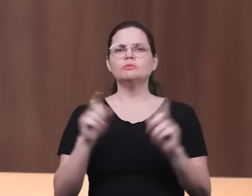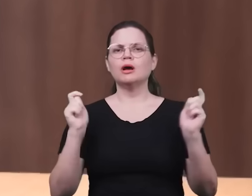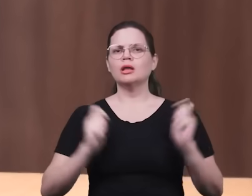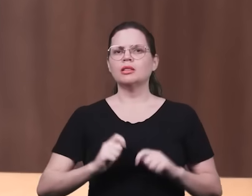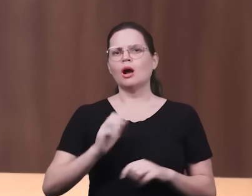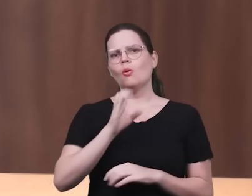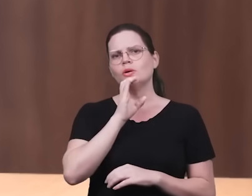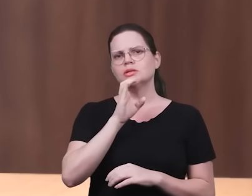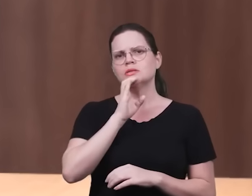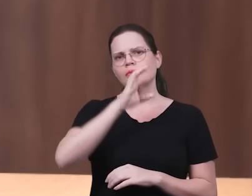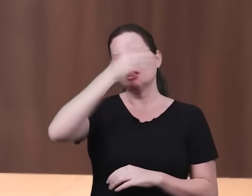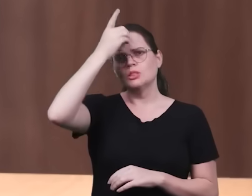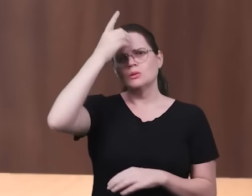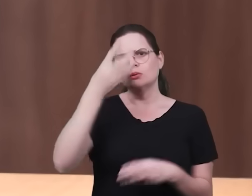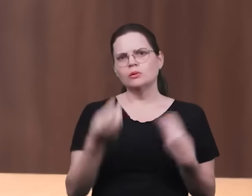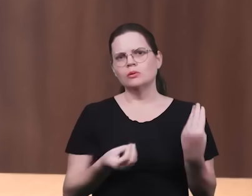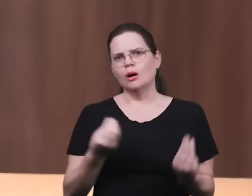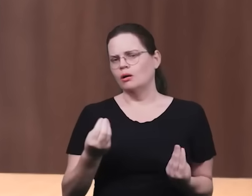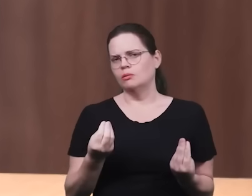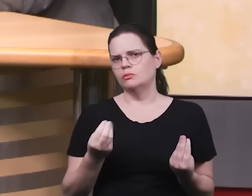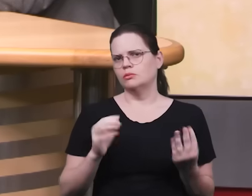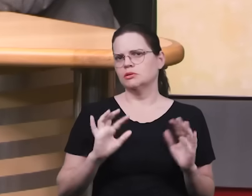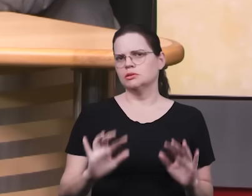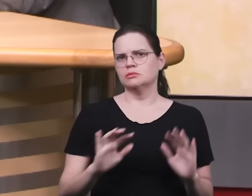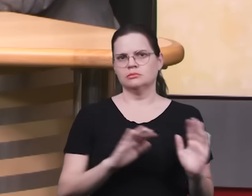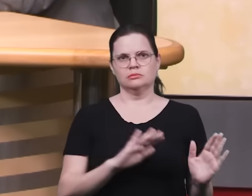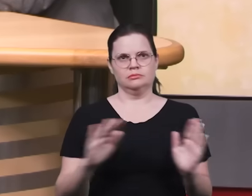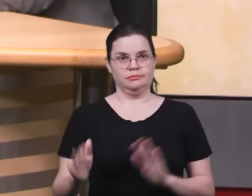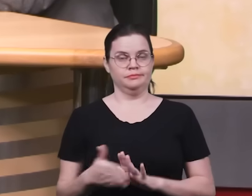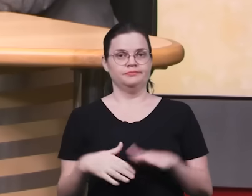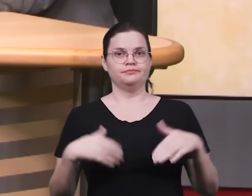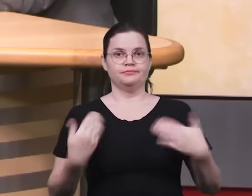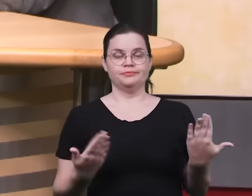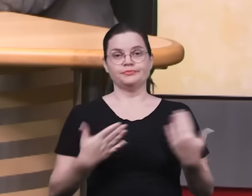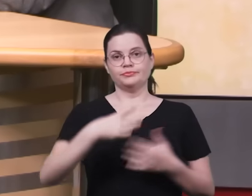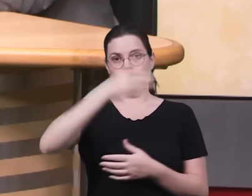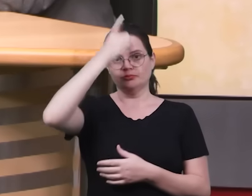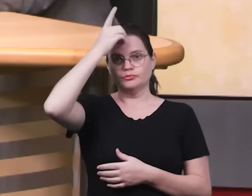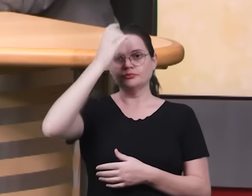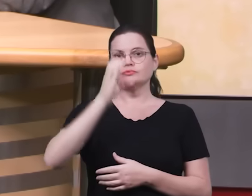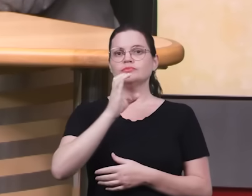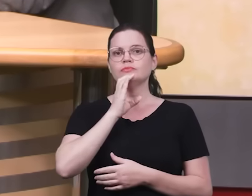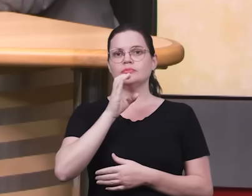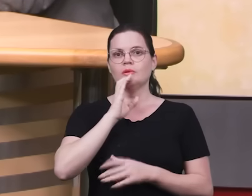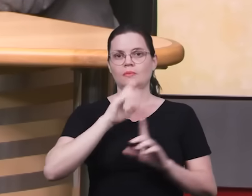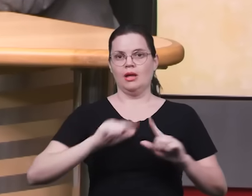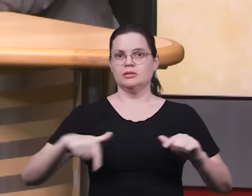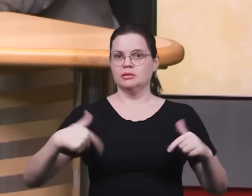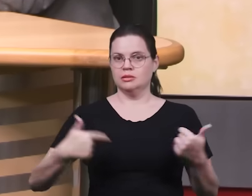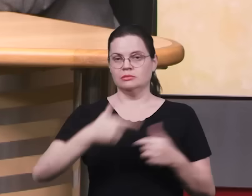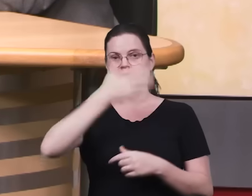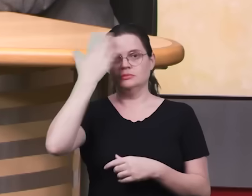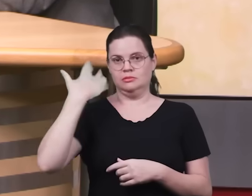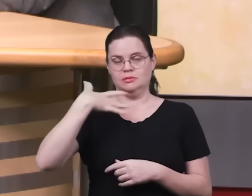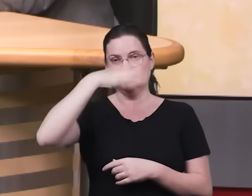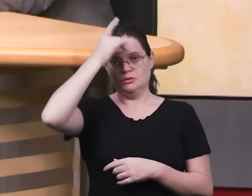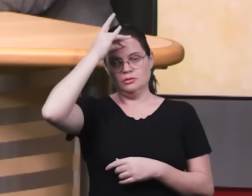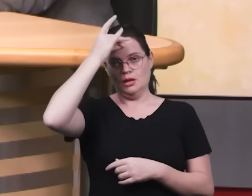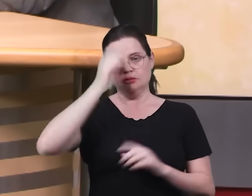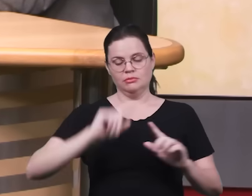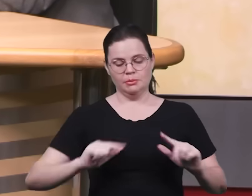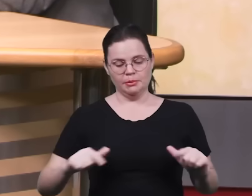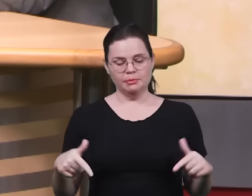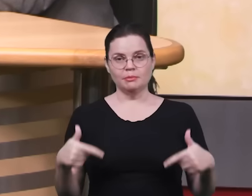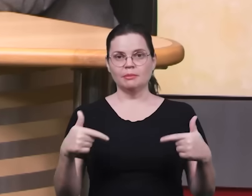se apresenta na vida da igreja? Muito bem. O dom de ciência é uma manifestação do Espírito Santo. E essa